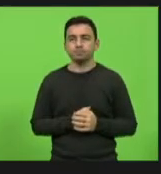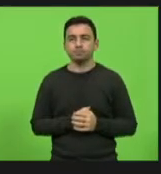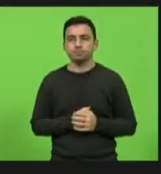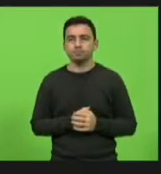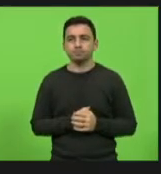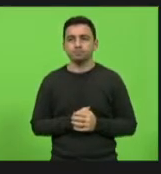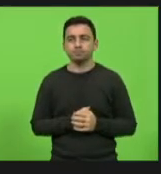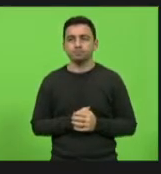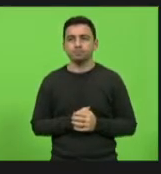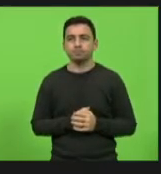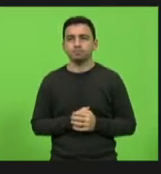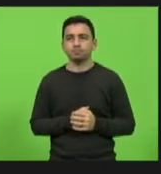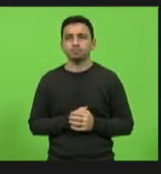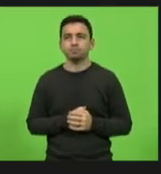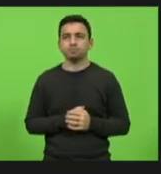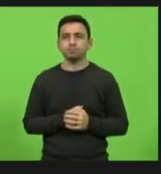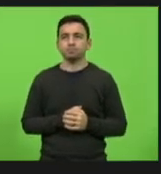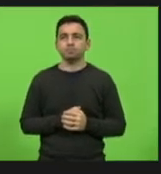Perfeitamente, doutor.